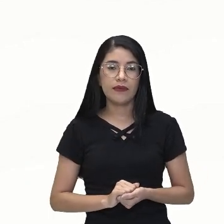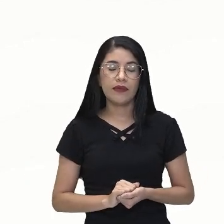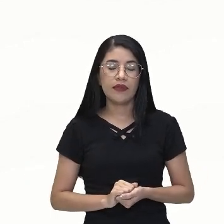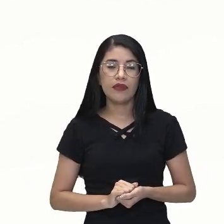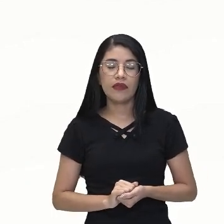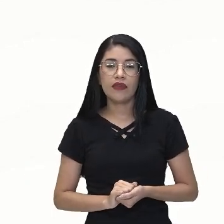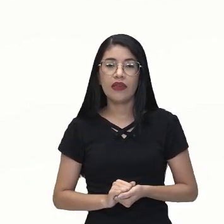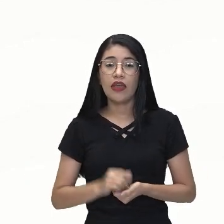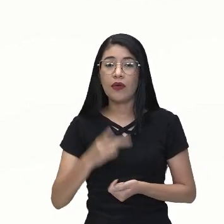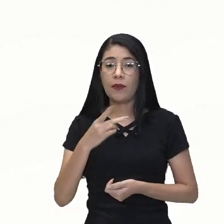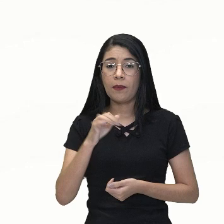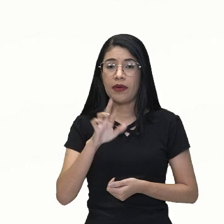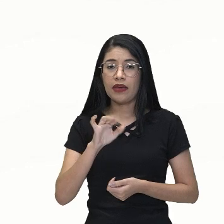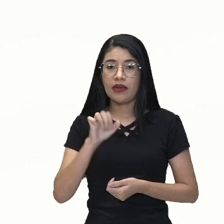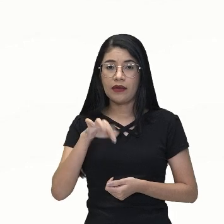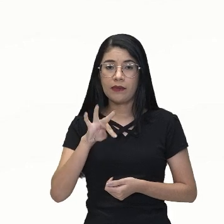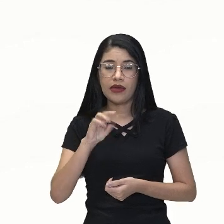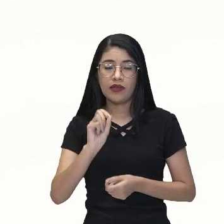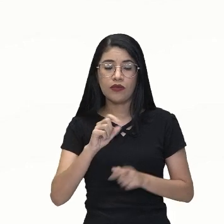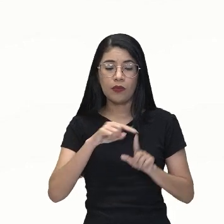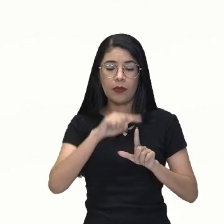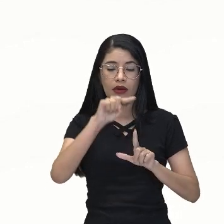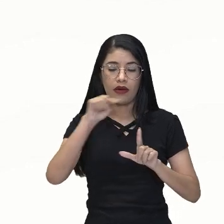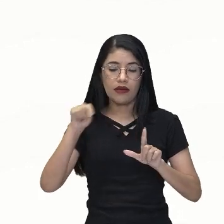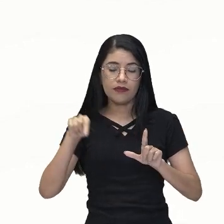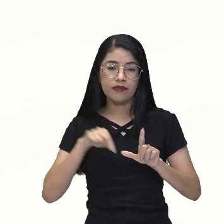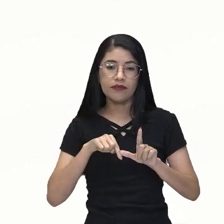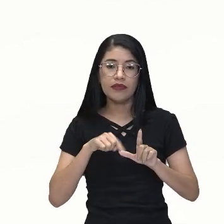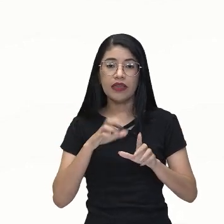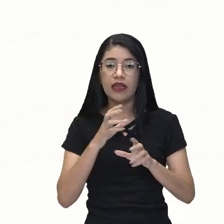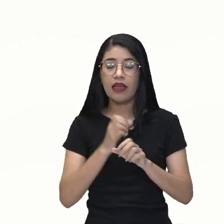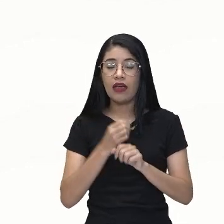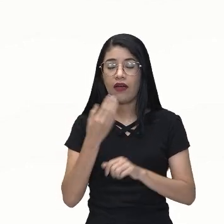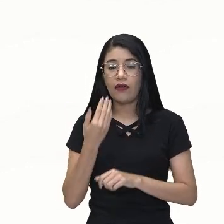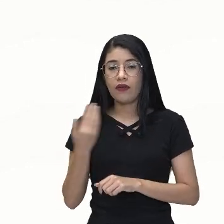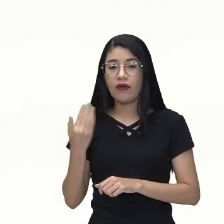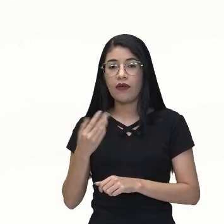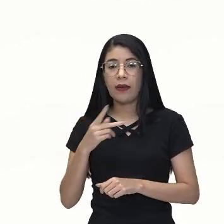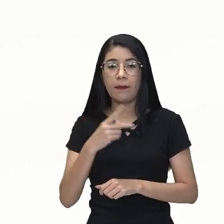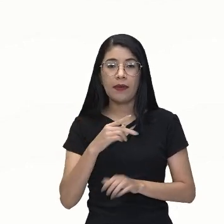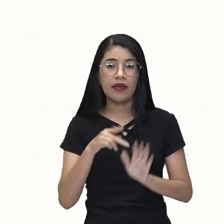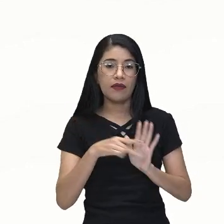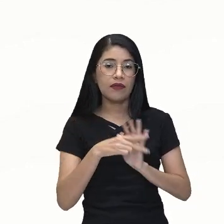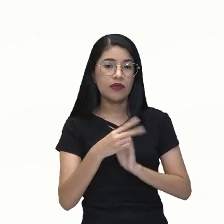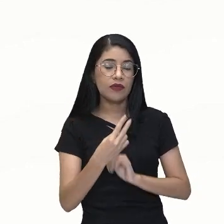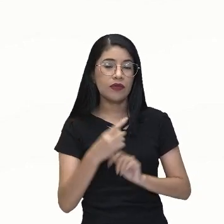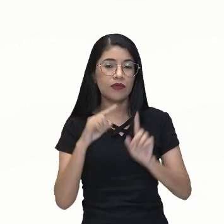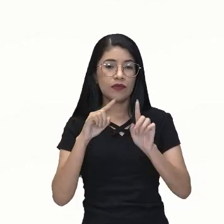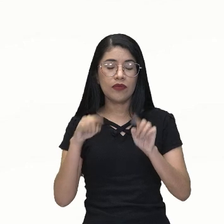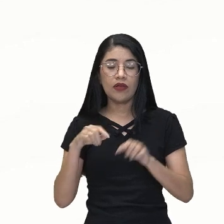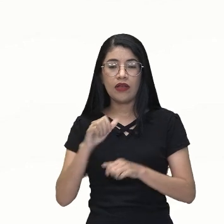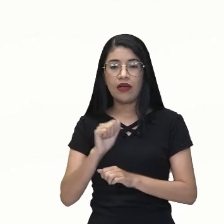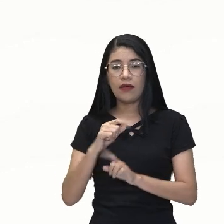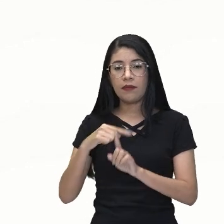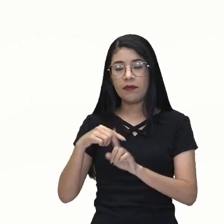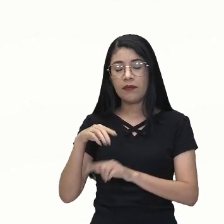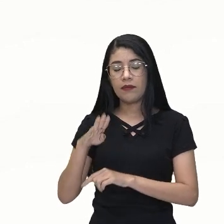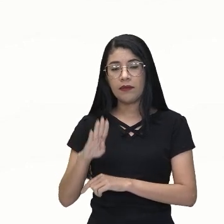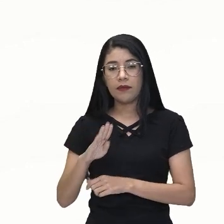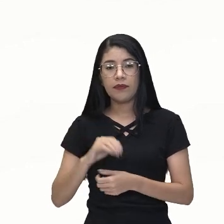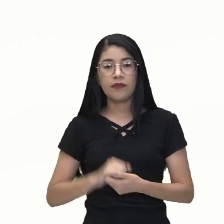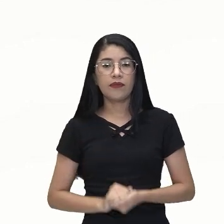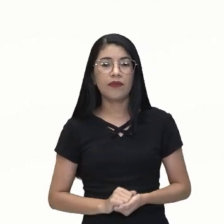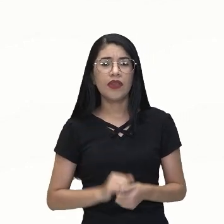o perímetro é aqui essa formulazinha, ó. Perímetro é igual a 2 que multiplica A mais B. Vamos entender por